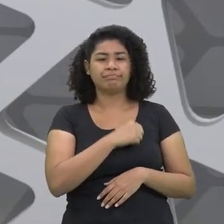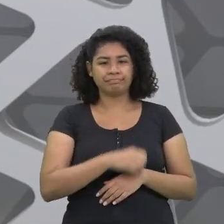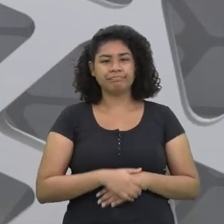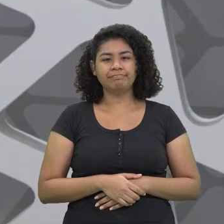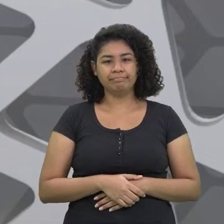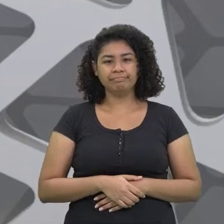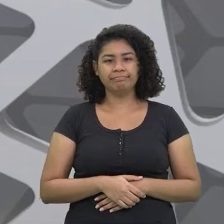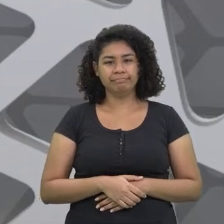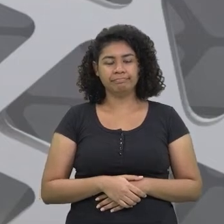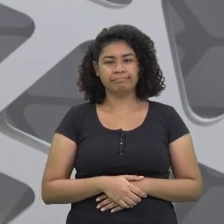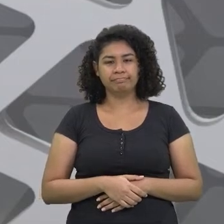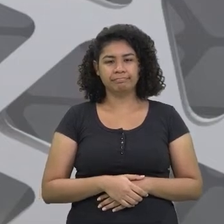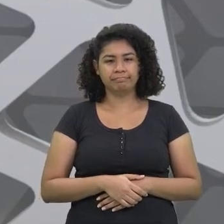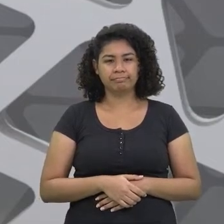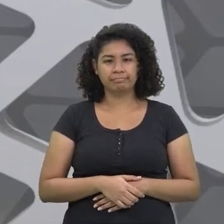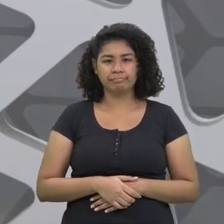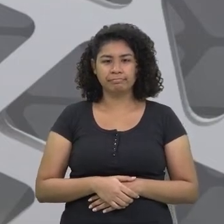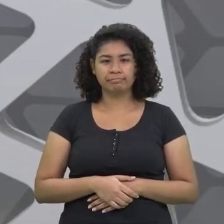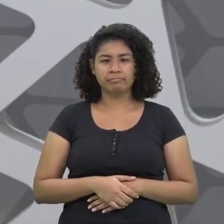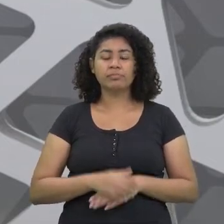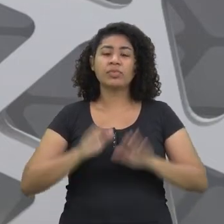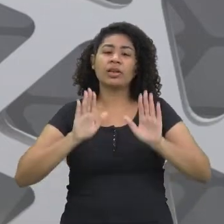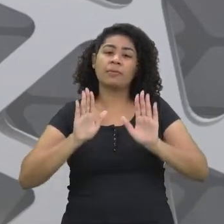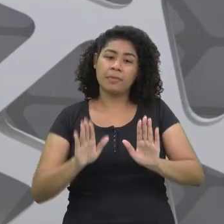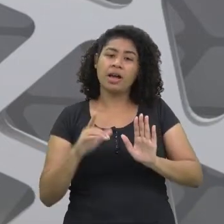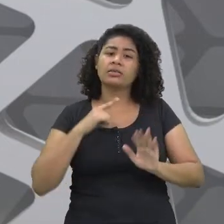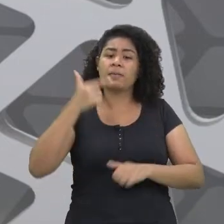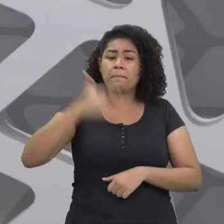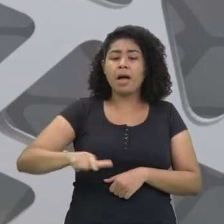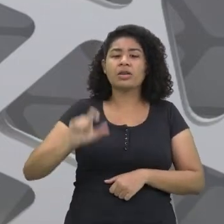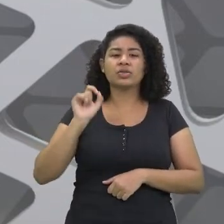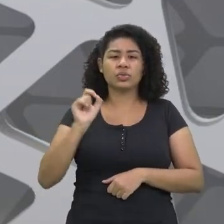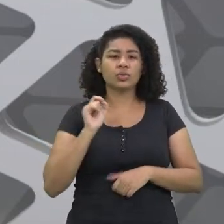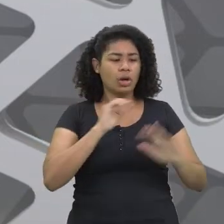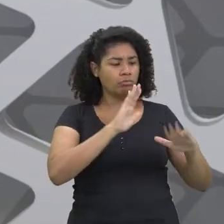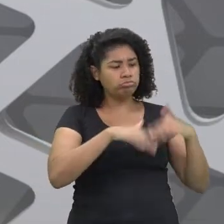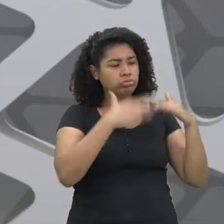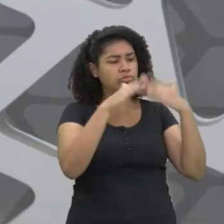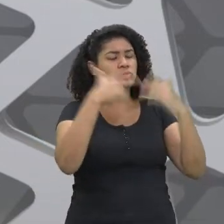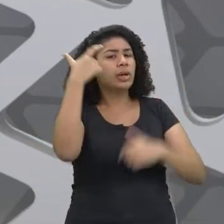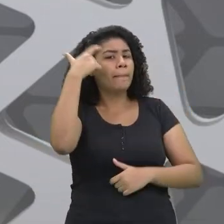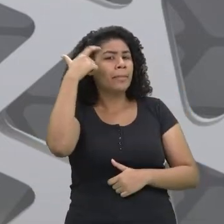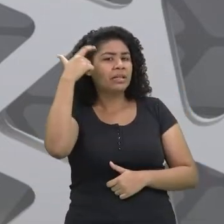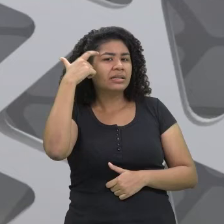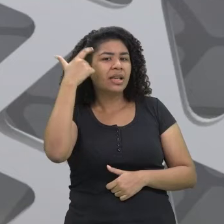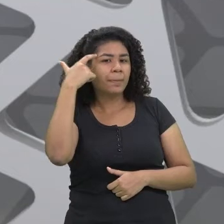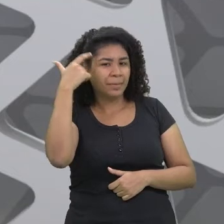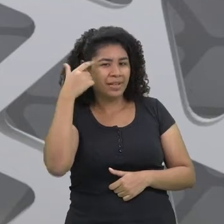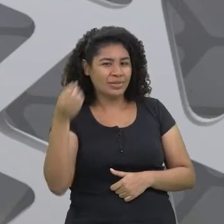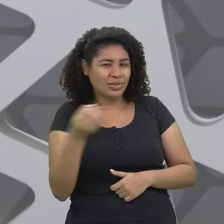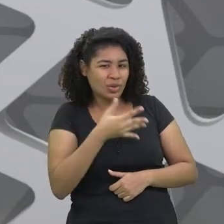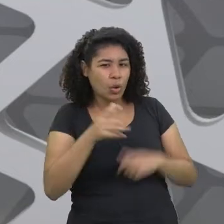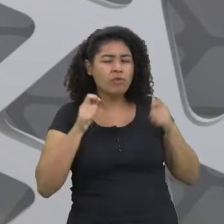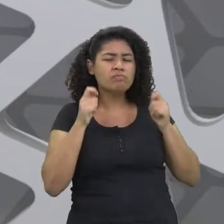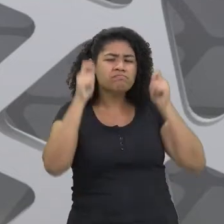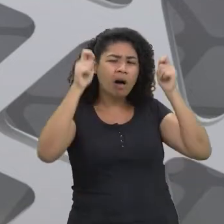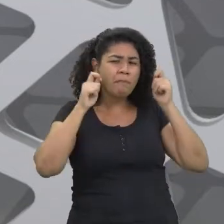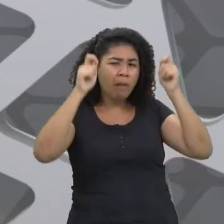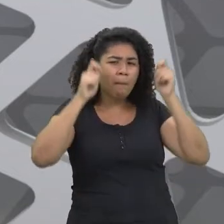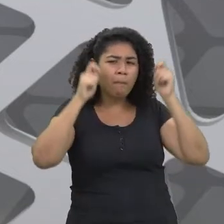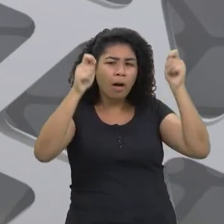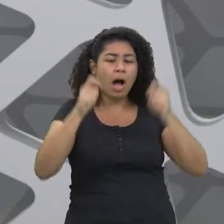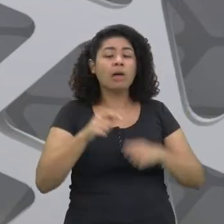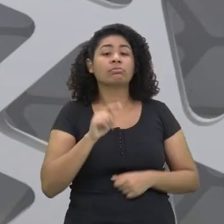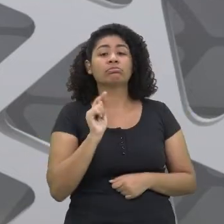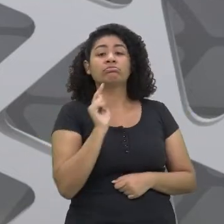da Europa, tá bom? Mas acompanhado disso, do desenvolvimento desse pensamento agora protestante, nós vamos ter